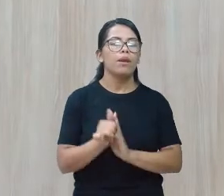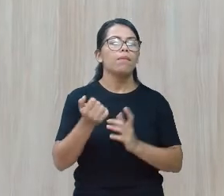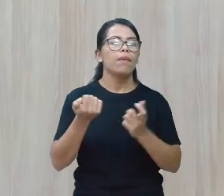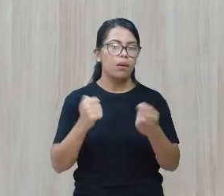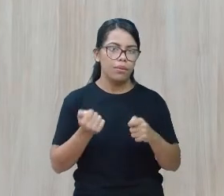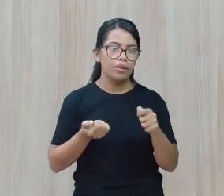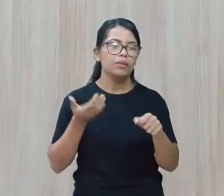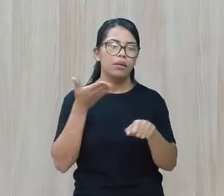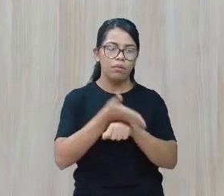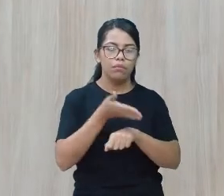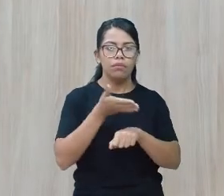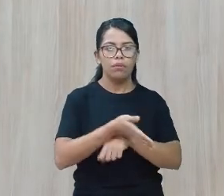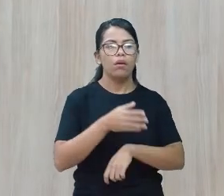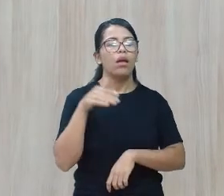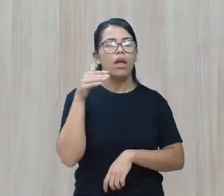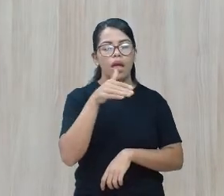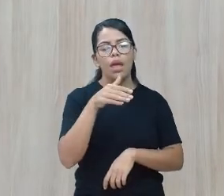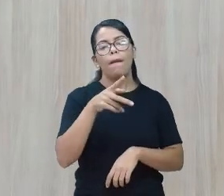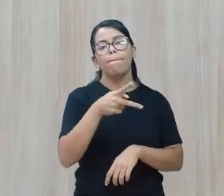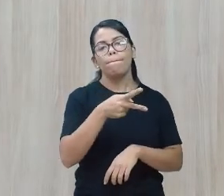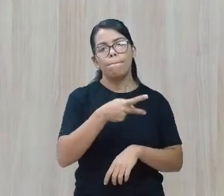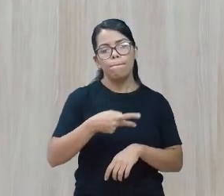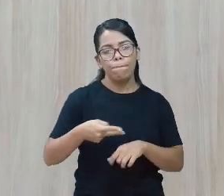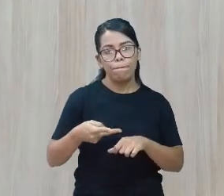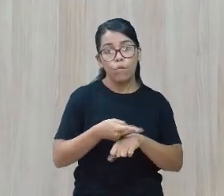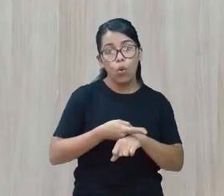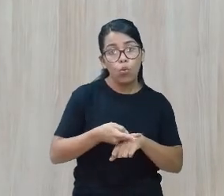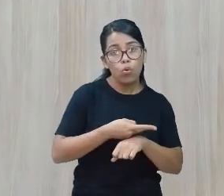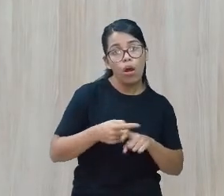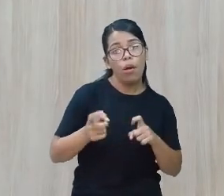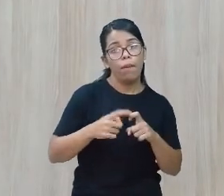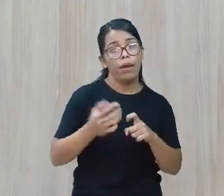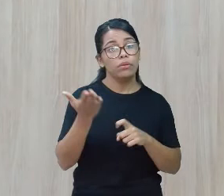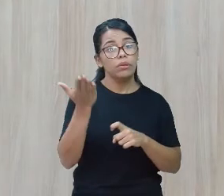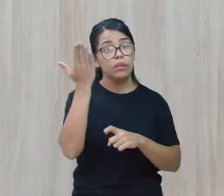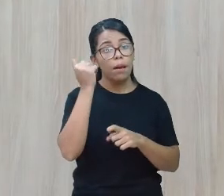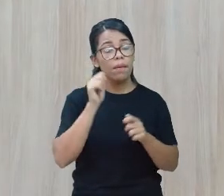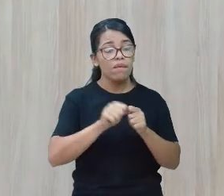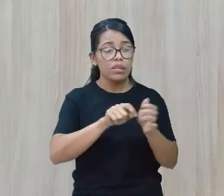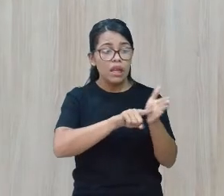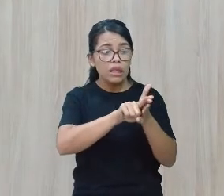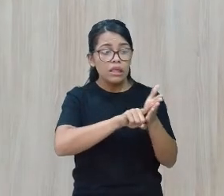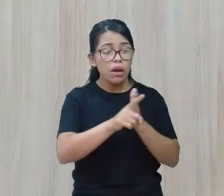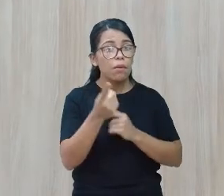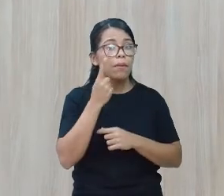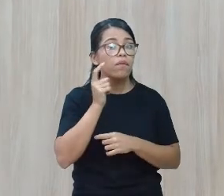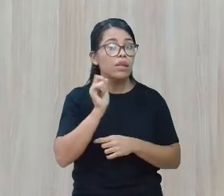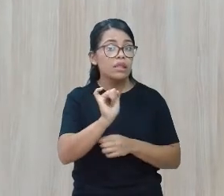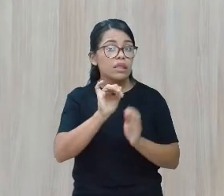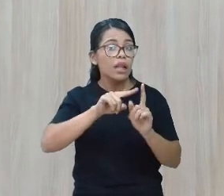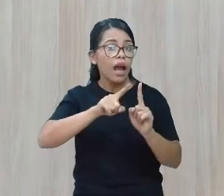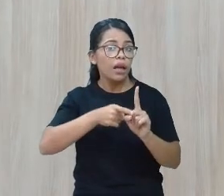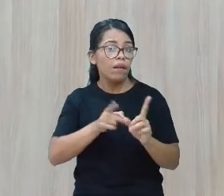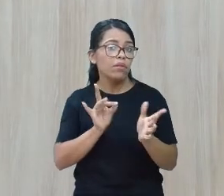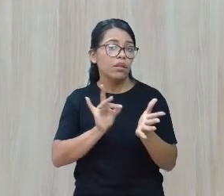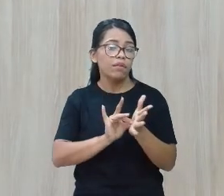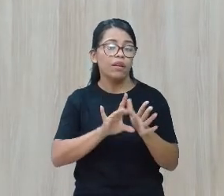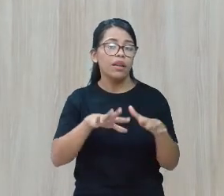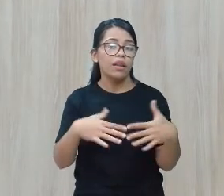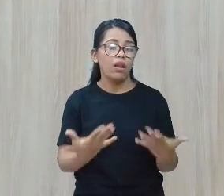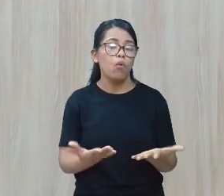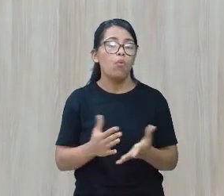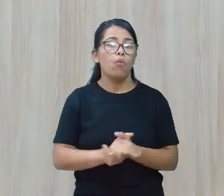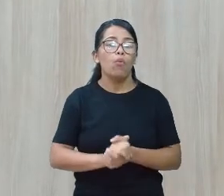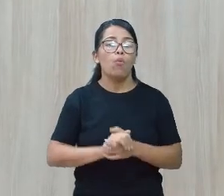fazer o pré-natal, fazer o exame realmente se está grávida, não é? Então, é todo um acompanhamento. Então, quando acontece, às